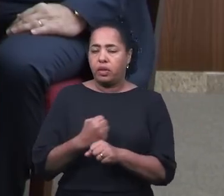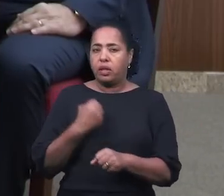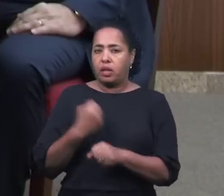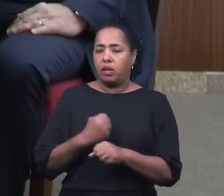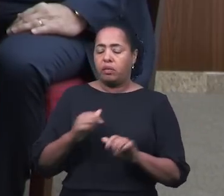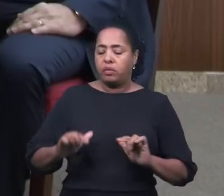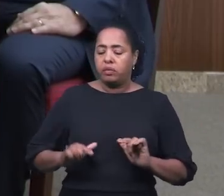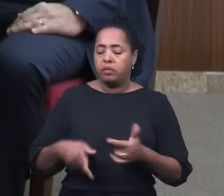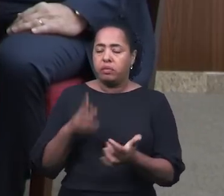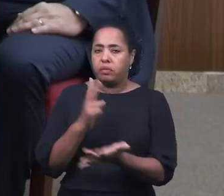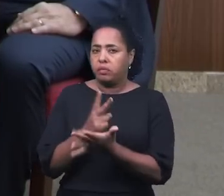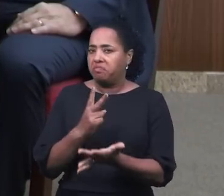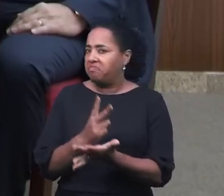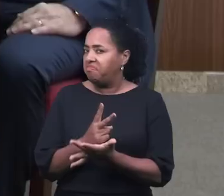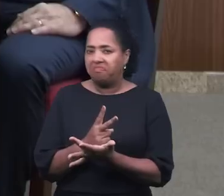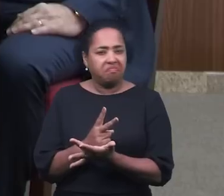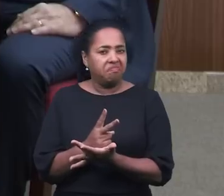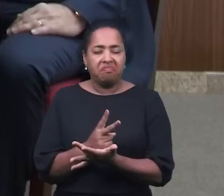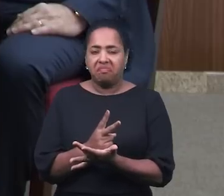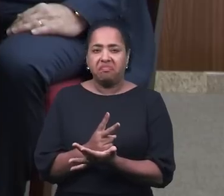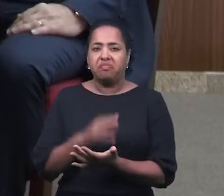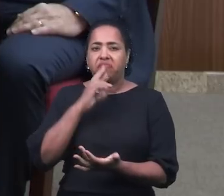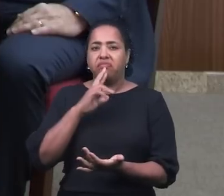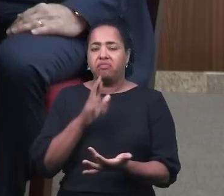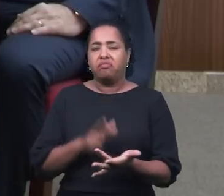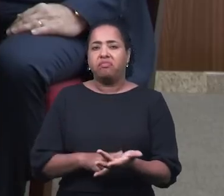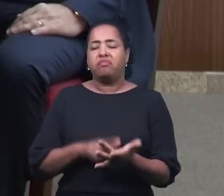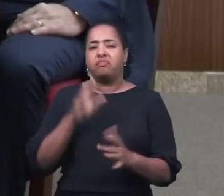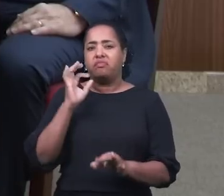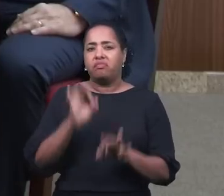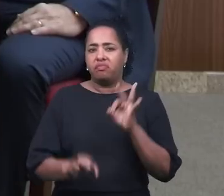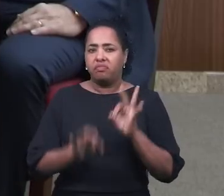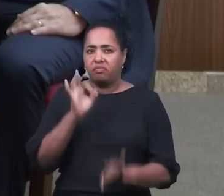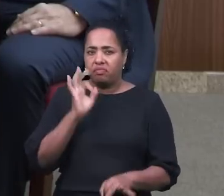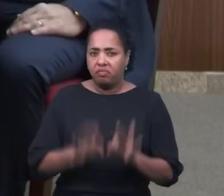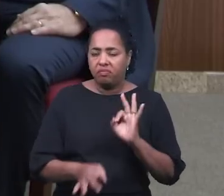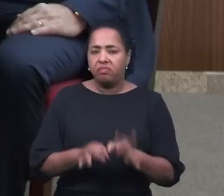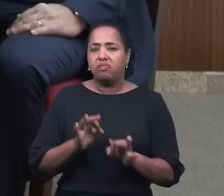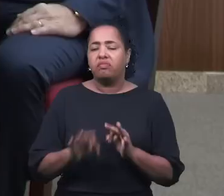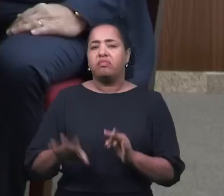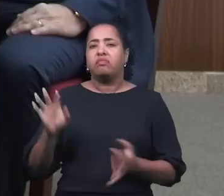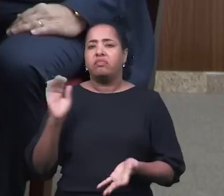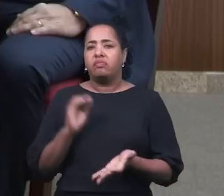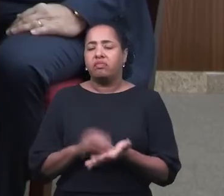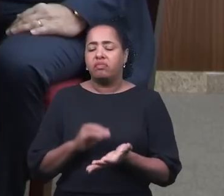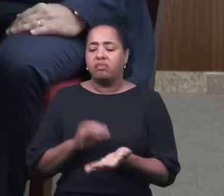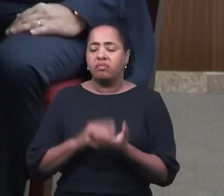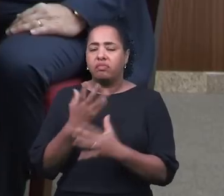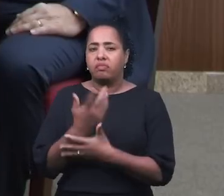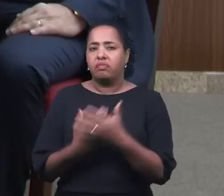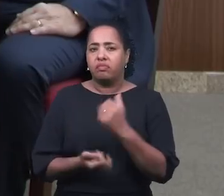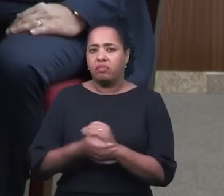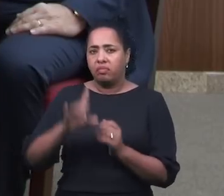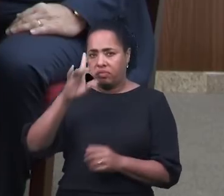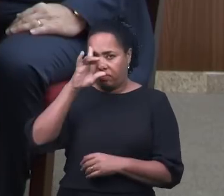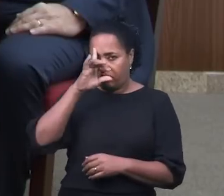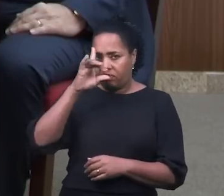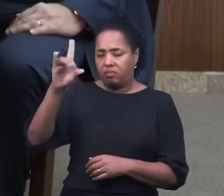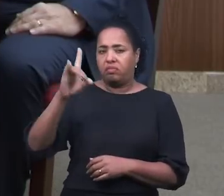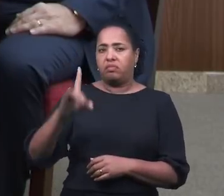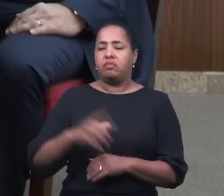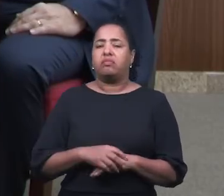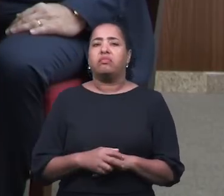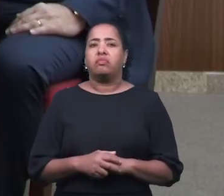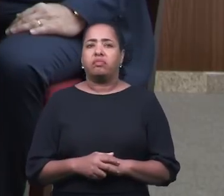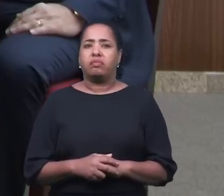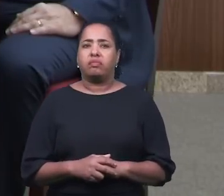de Deus na vida do homem permanecer. E como consequência foi o juízo, a falta da mão de Deus e a morte espiritual